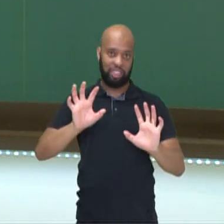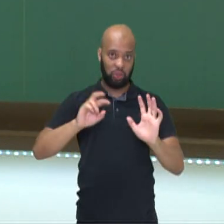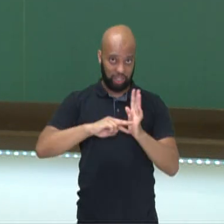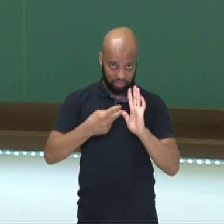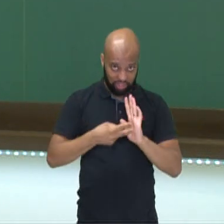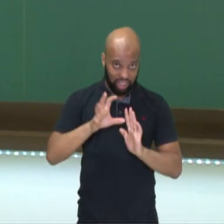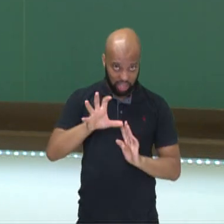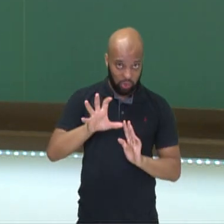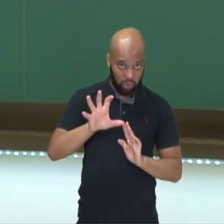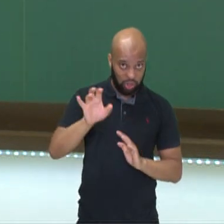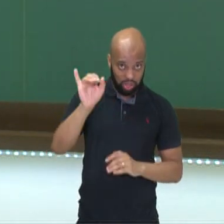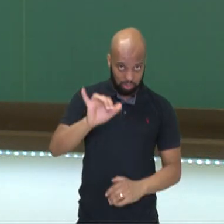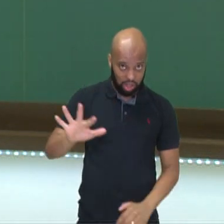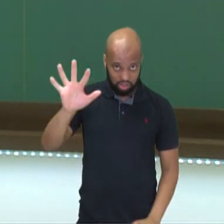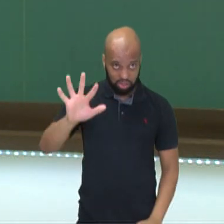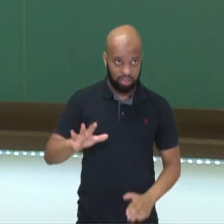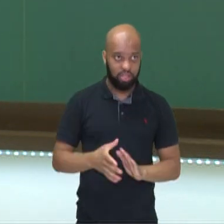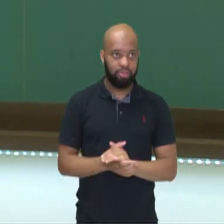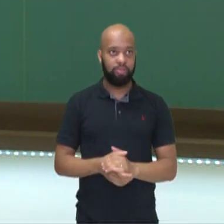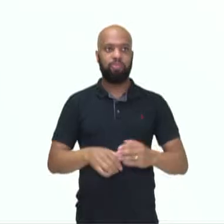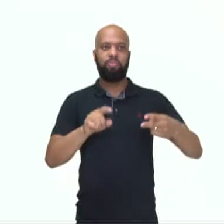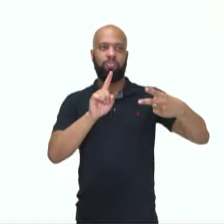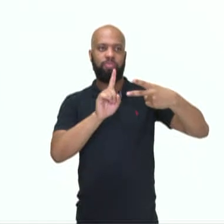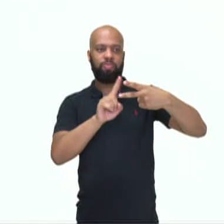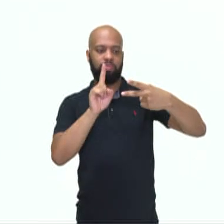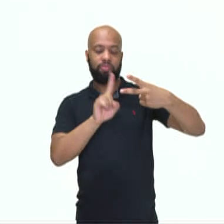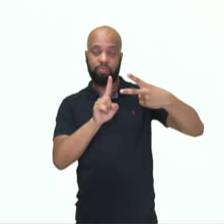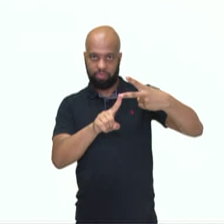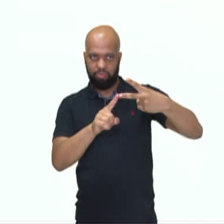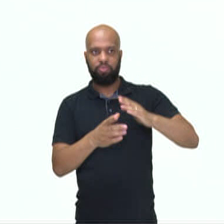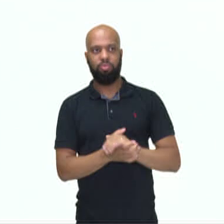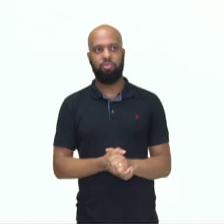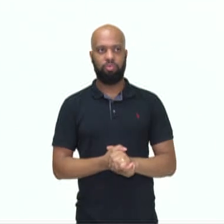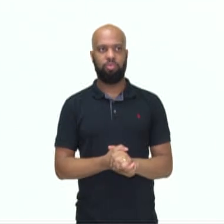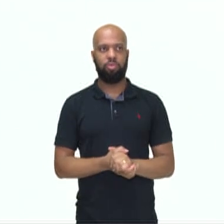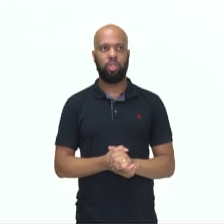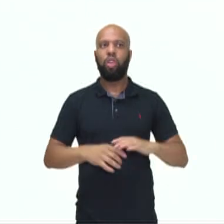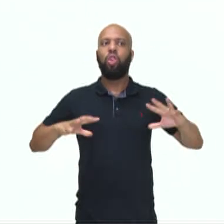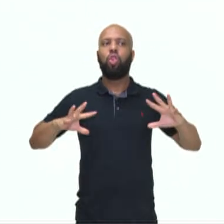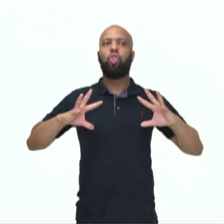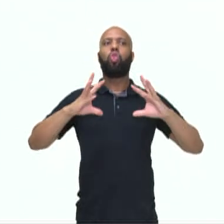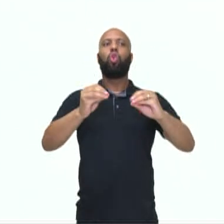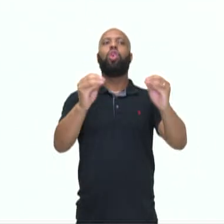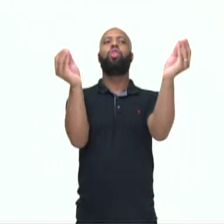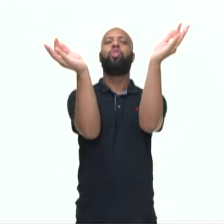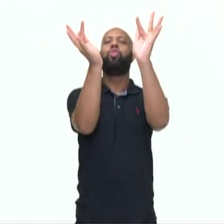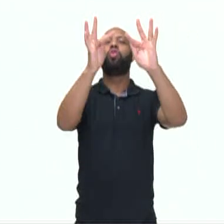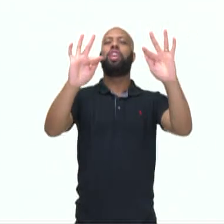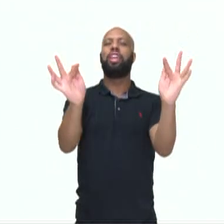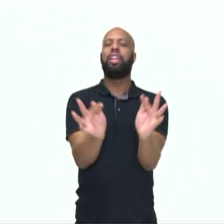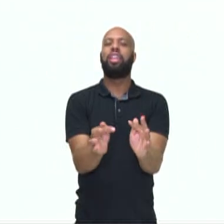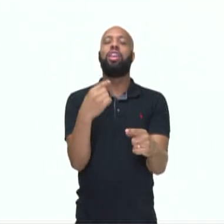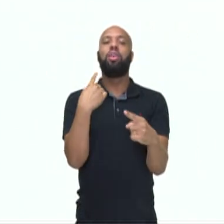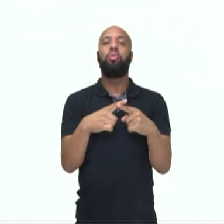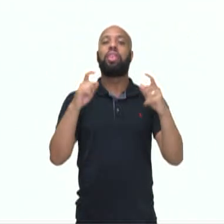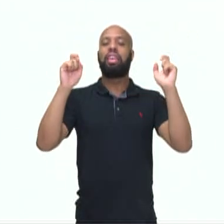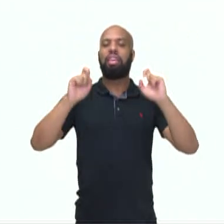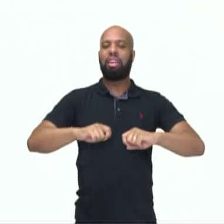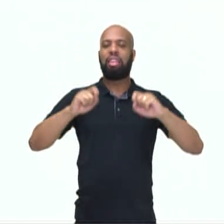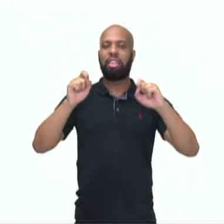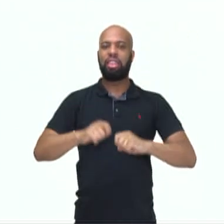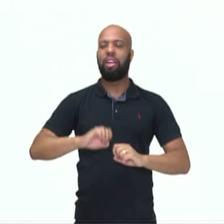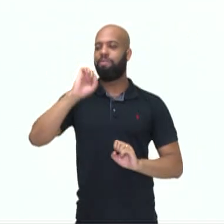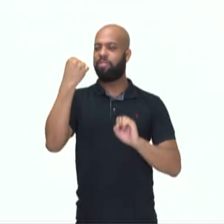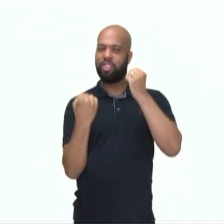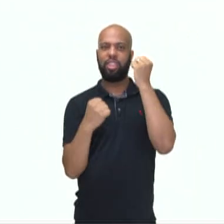É da charge, gente, que nós estamos falando. B. Que todos ficam felizes em poder se